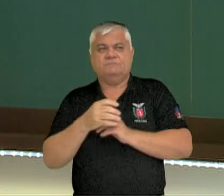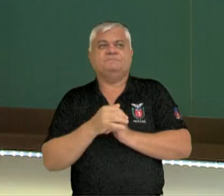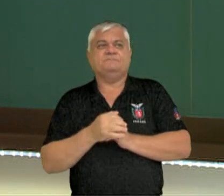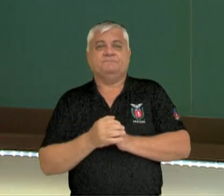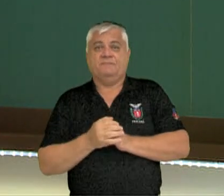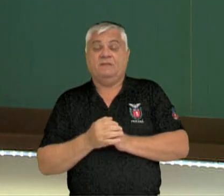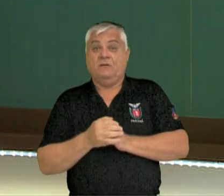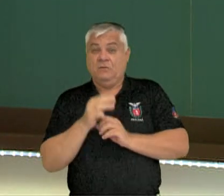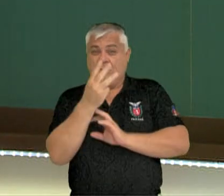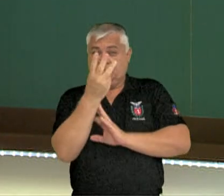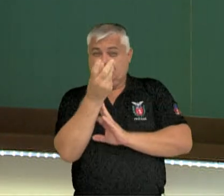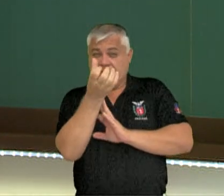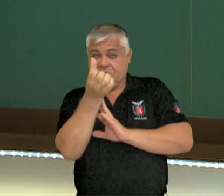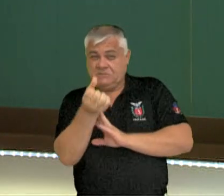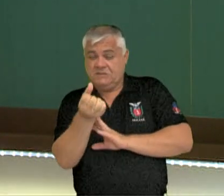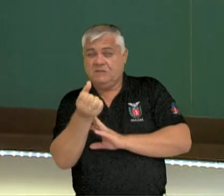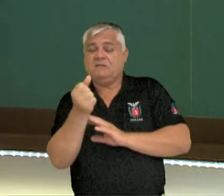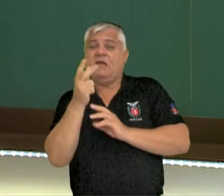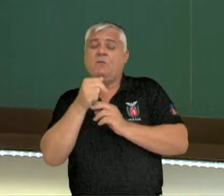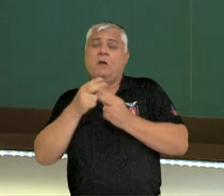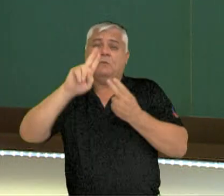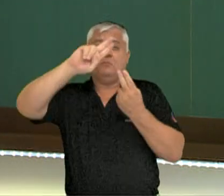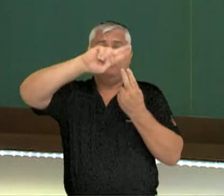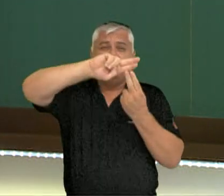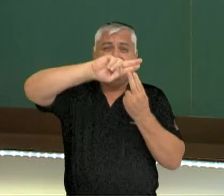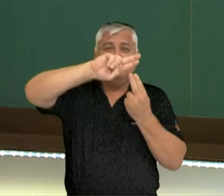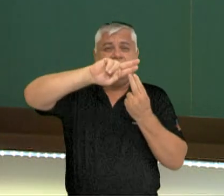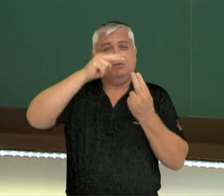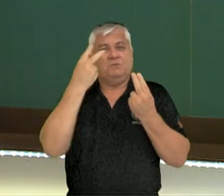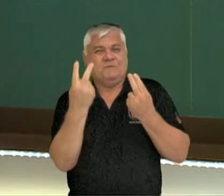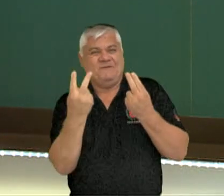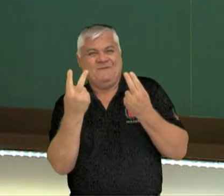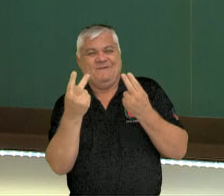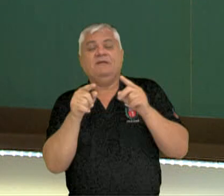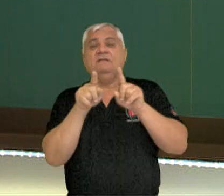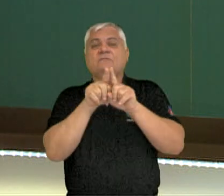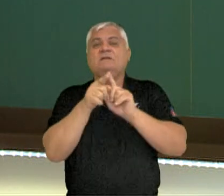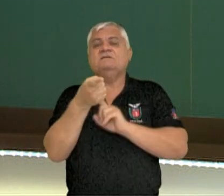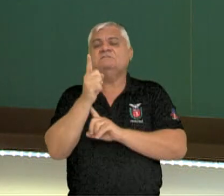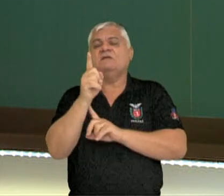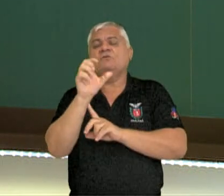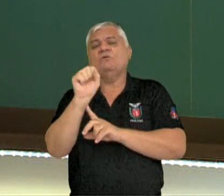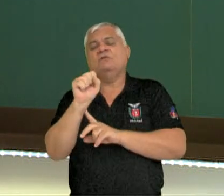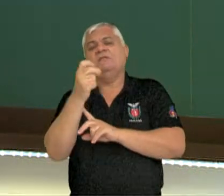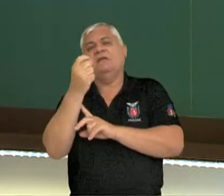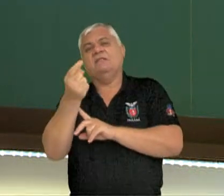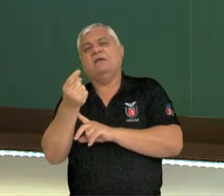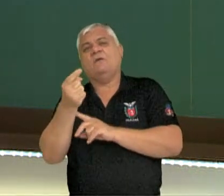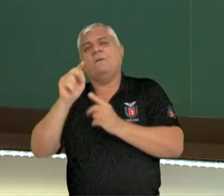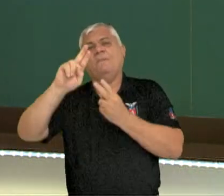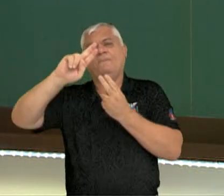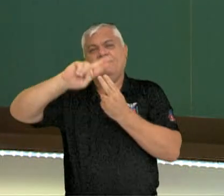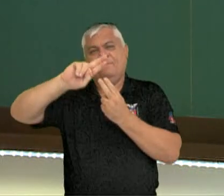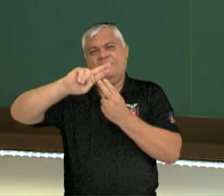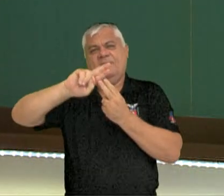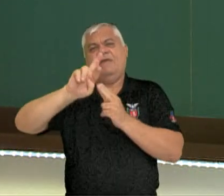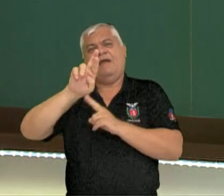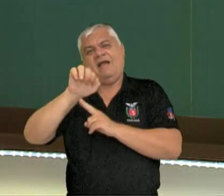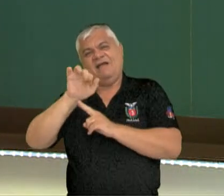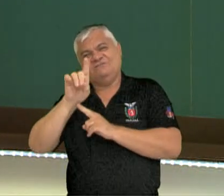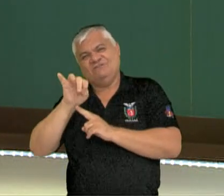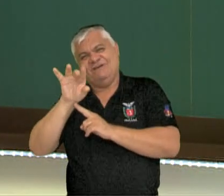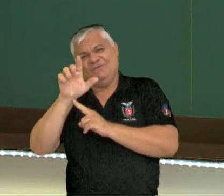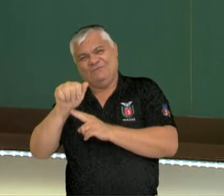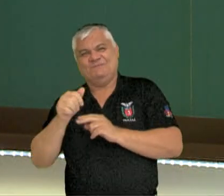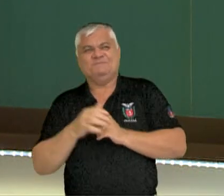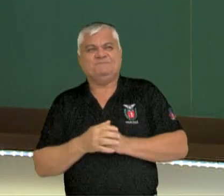graus equivale a 2π radianos e 180 graus equivale a π radianos. Lembrando